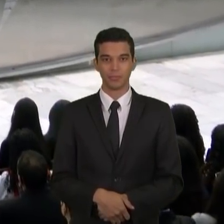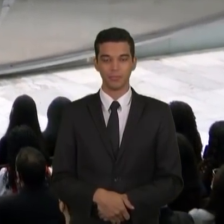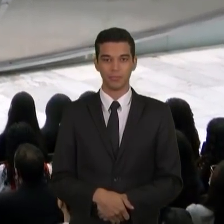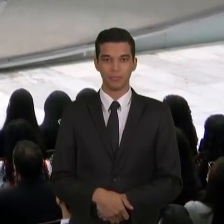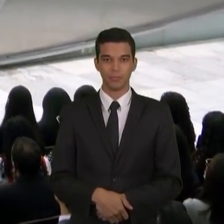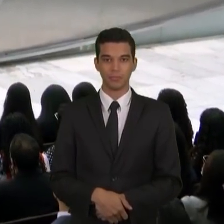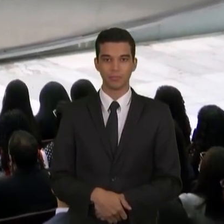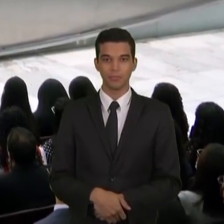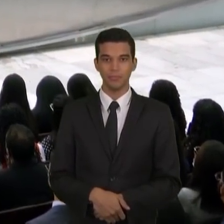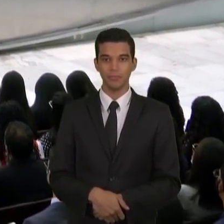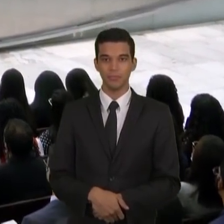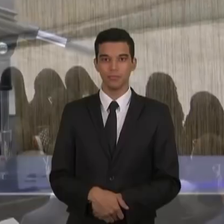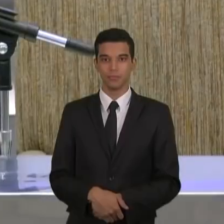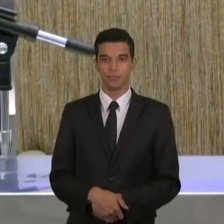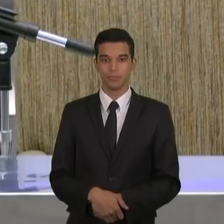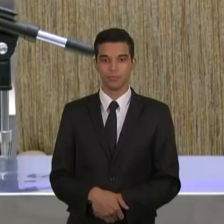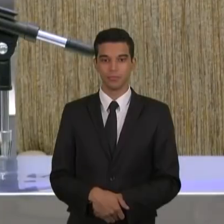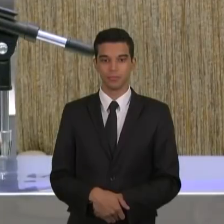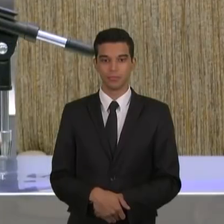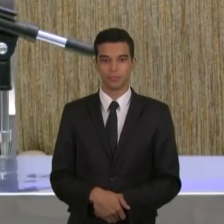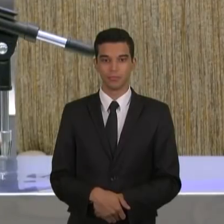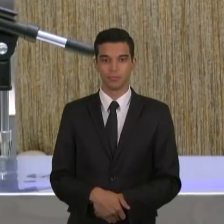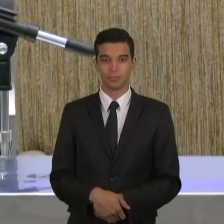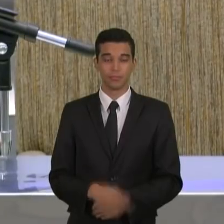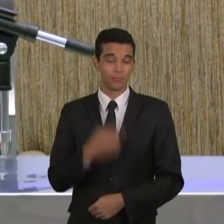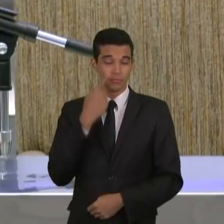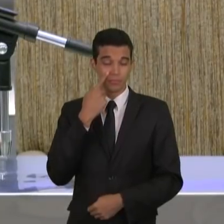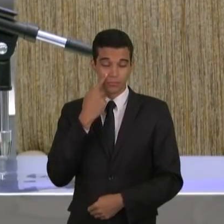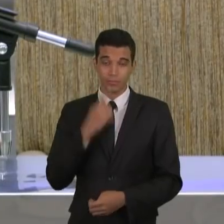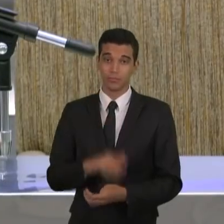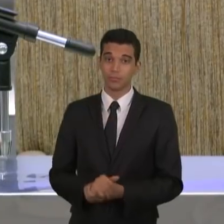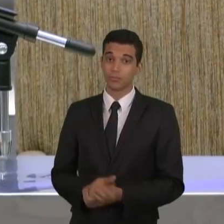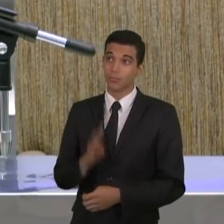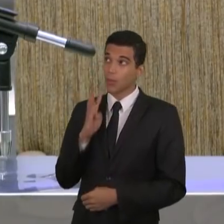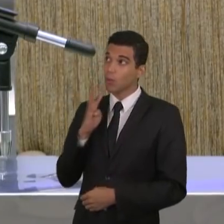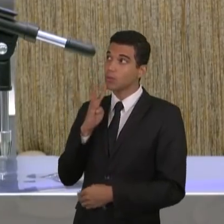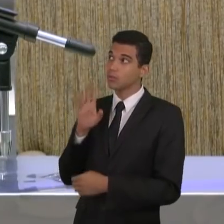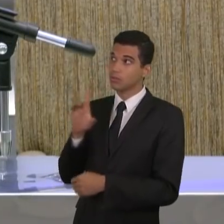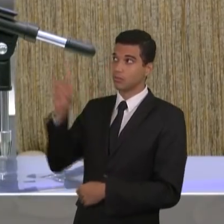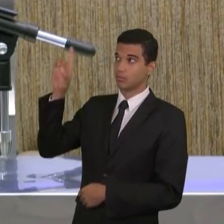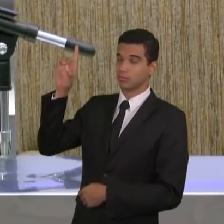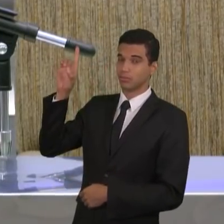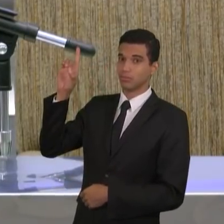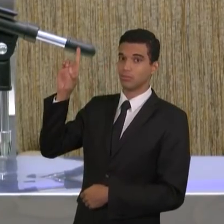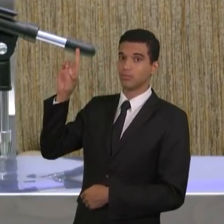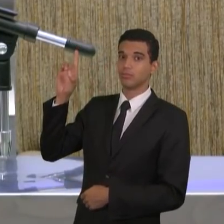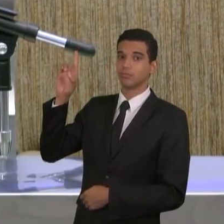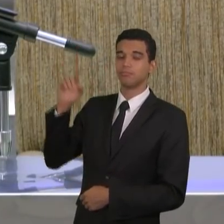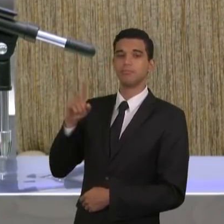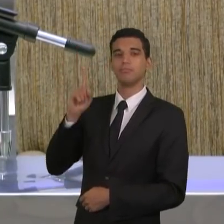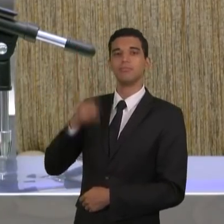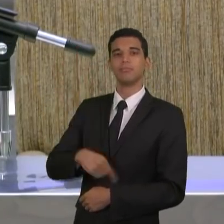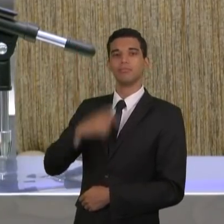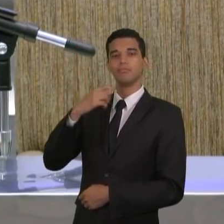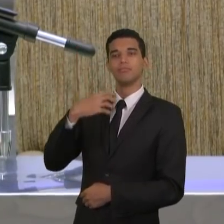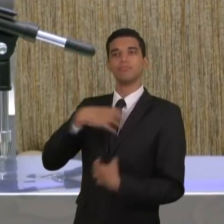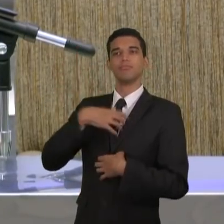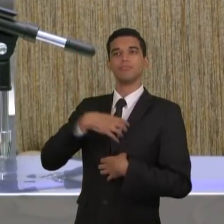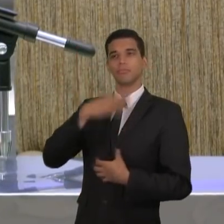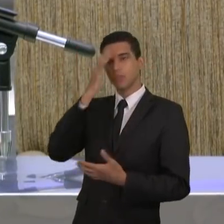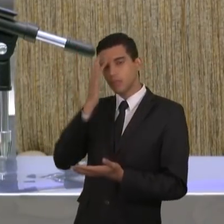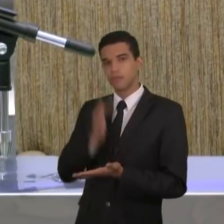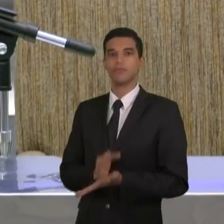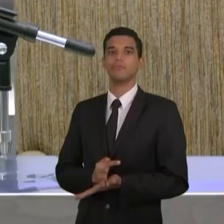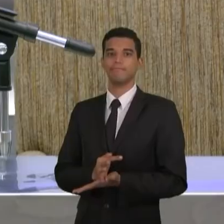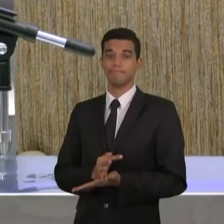interessante porque conhecer a esse Deus é um ato de fé e um ato de